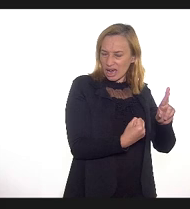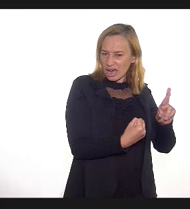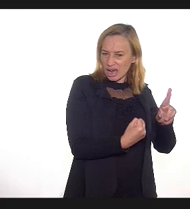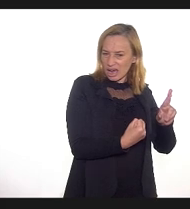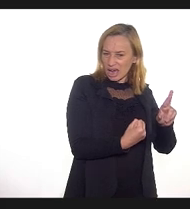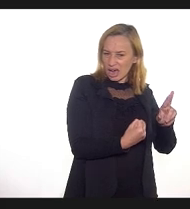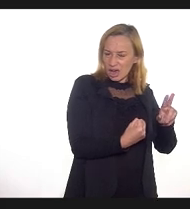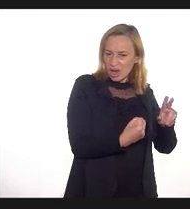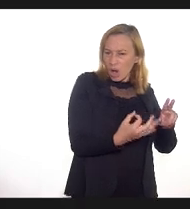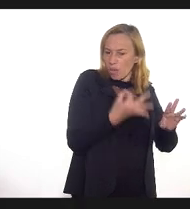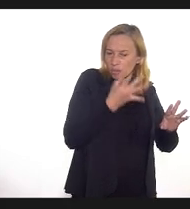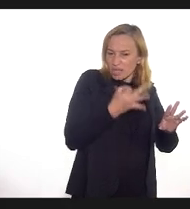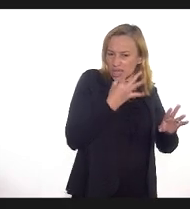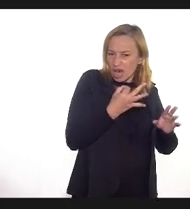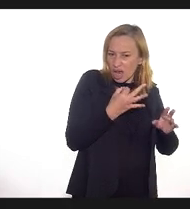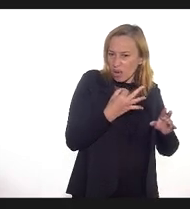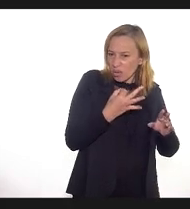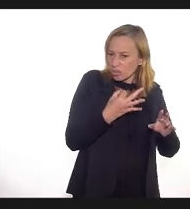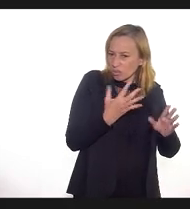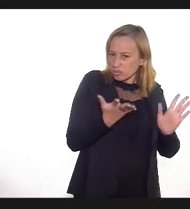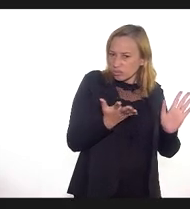tudo aquilo que eu acredito.